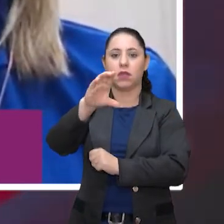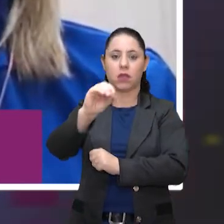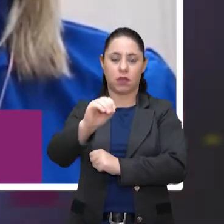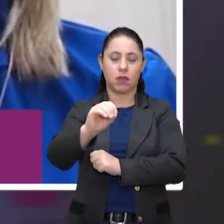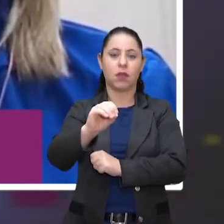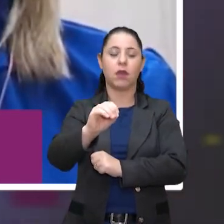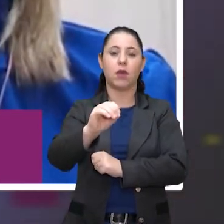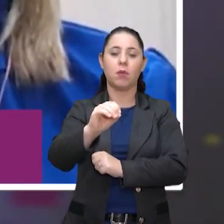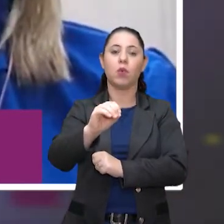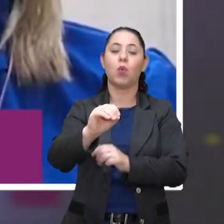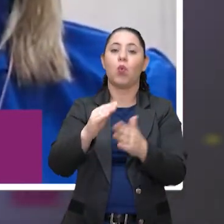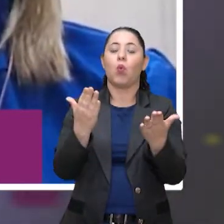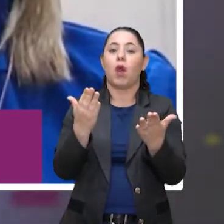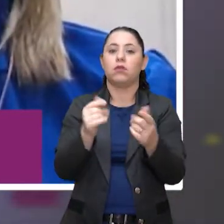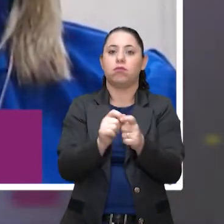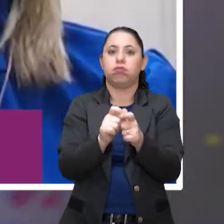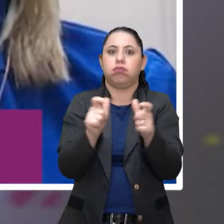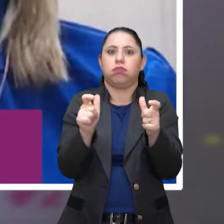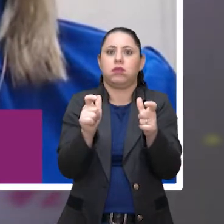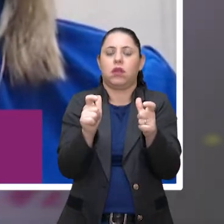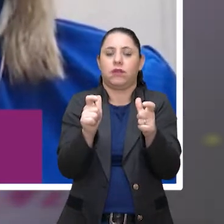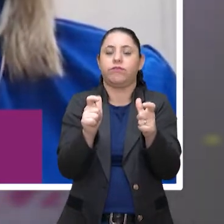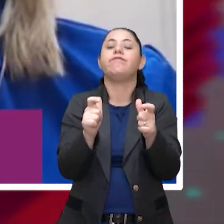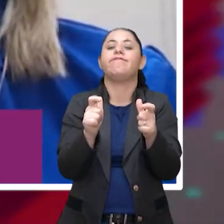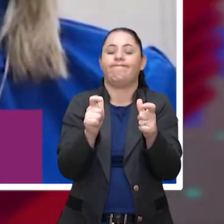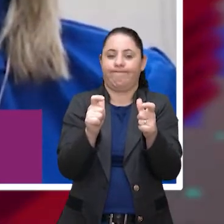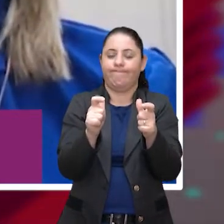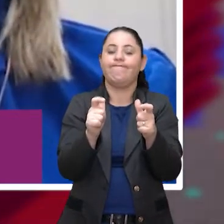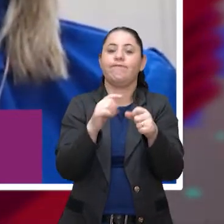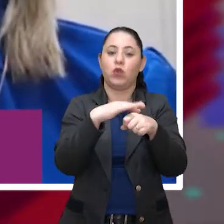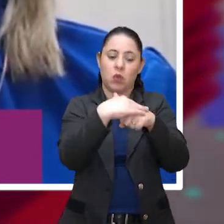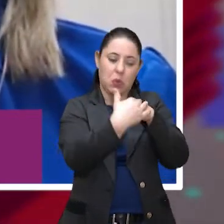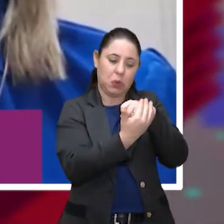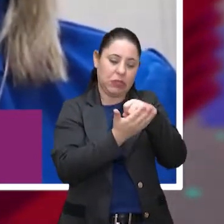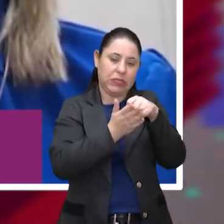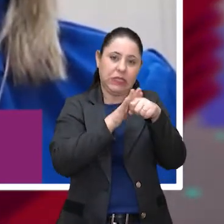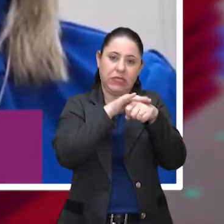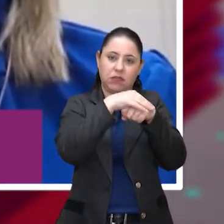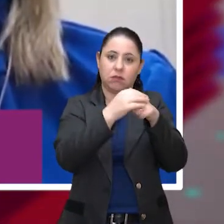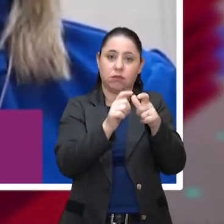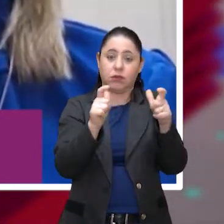ser feito quimioterapia em tumores um pouco maiores.